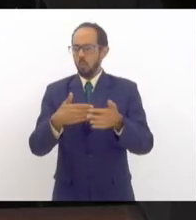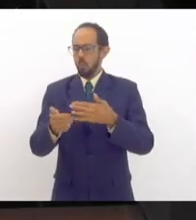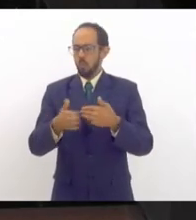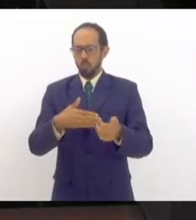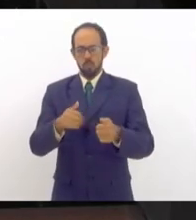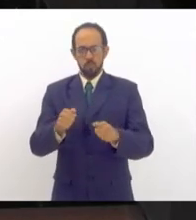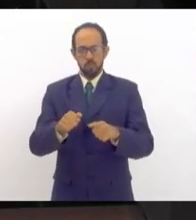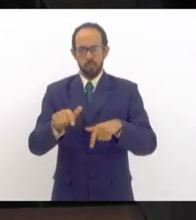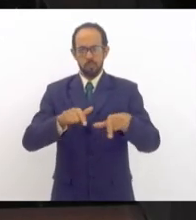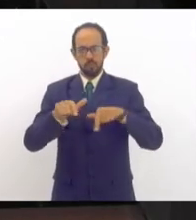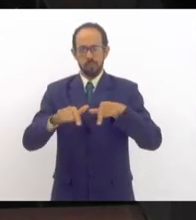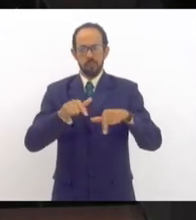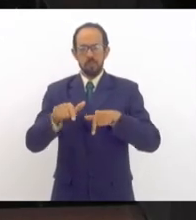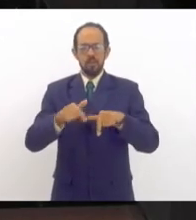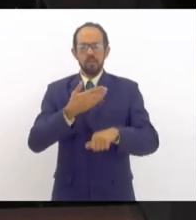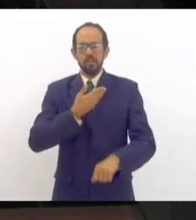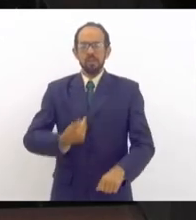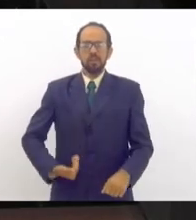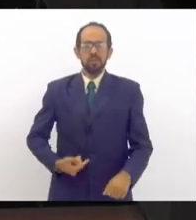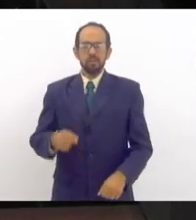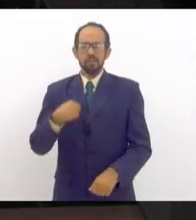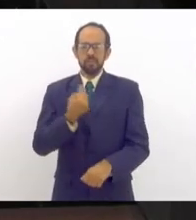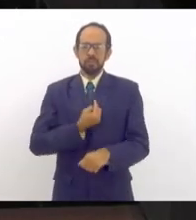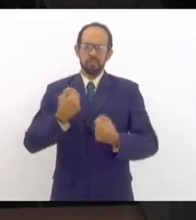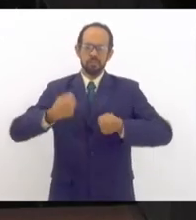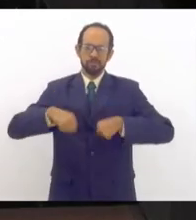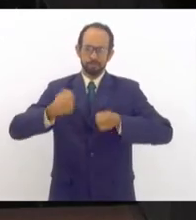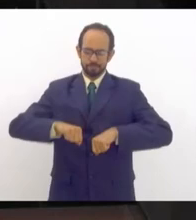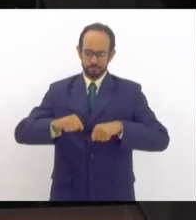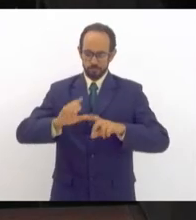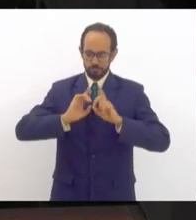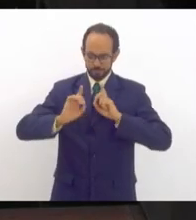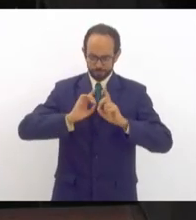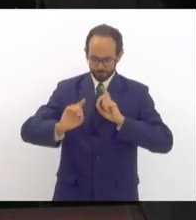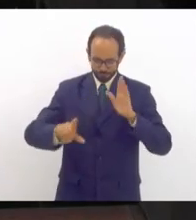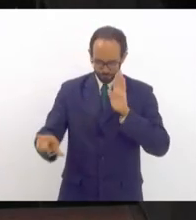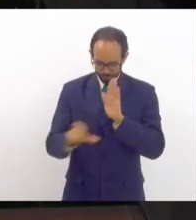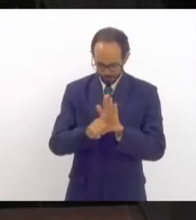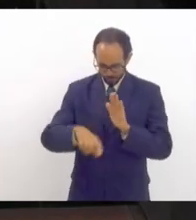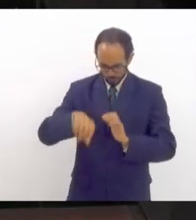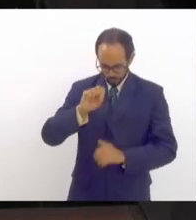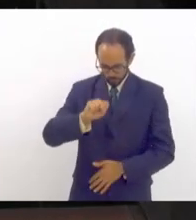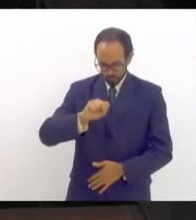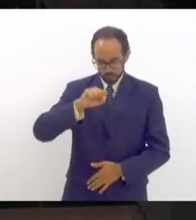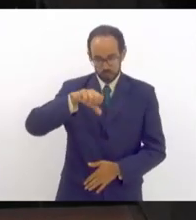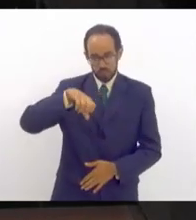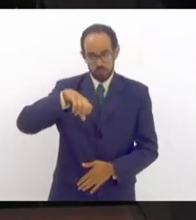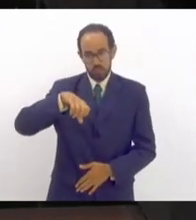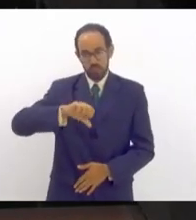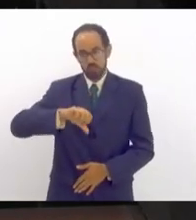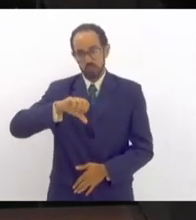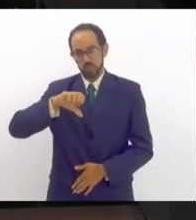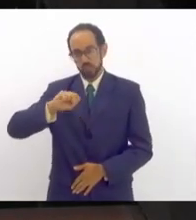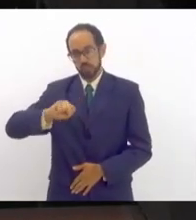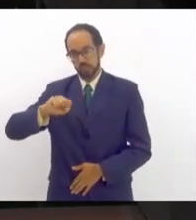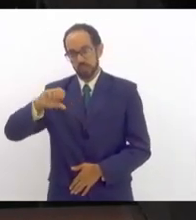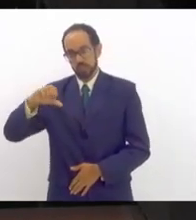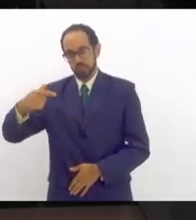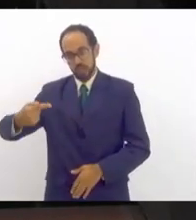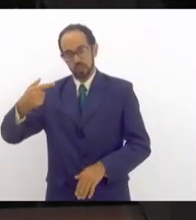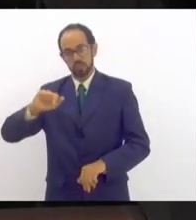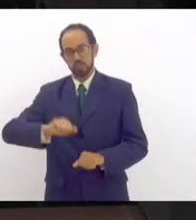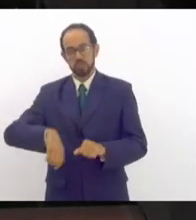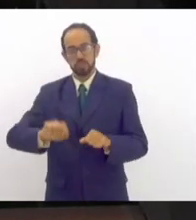do serviço público nós precisamos a gente discutir a lei 8.987,95 lei federal as suas